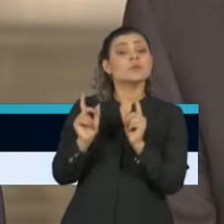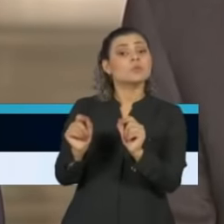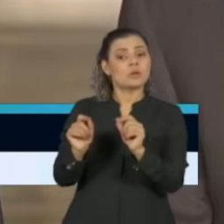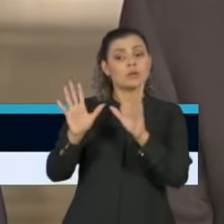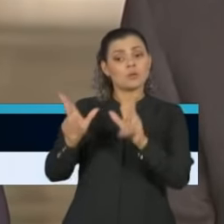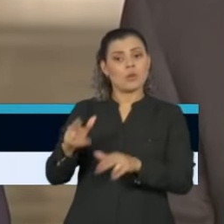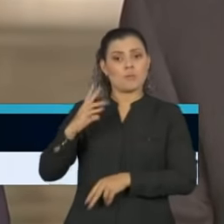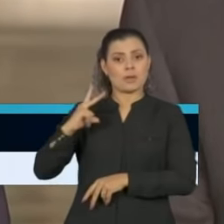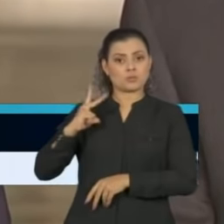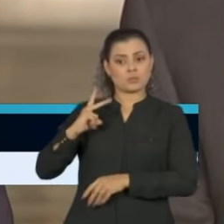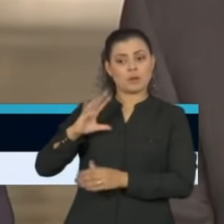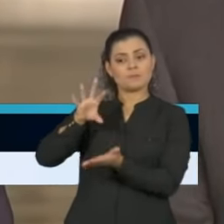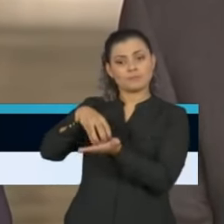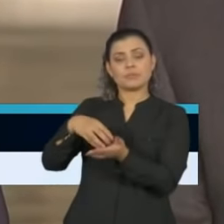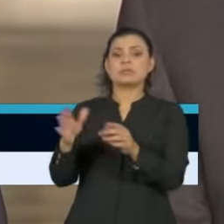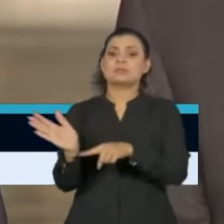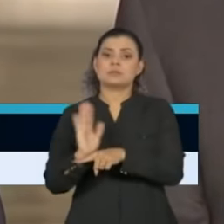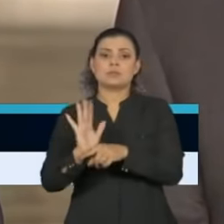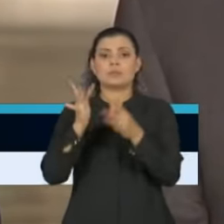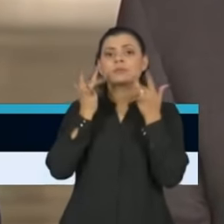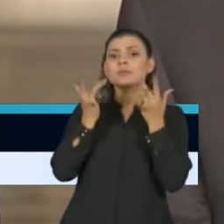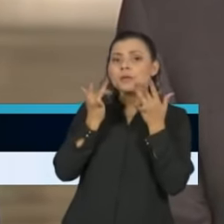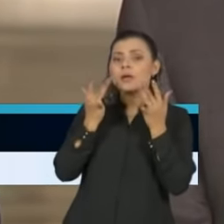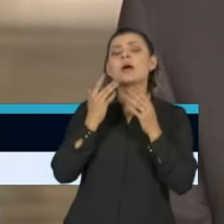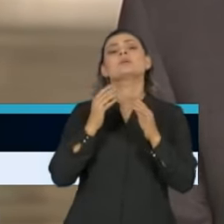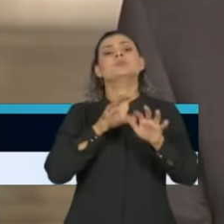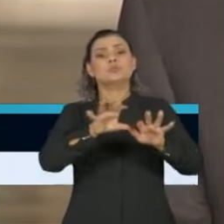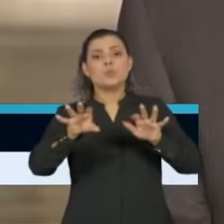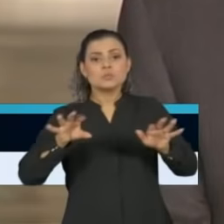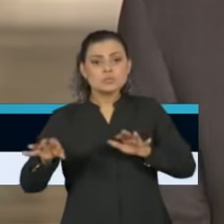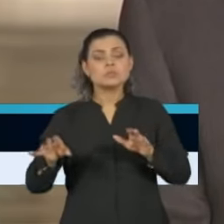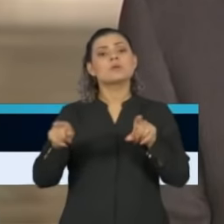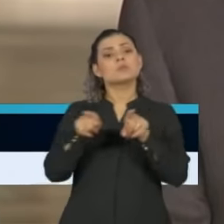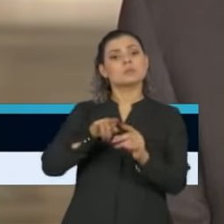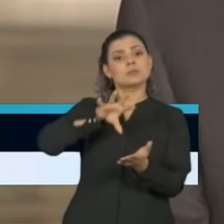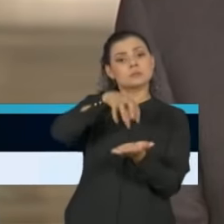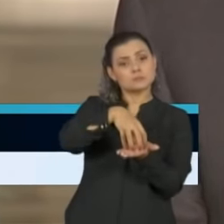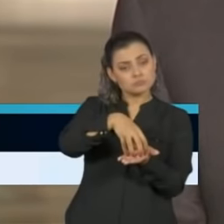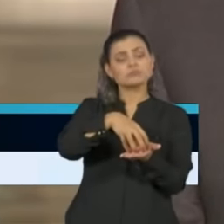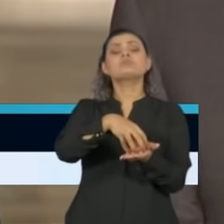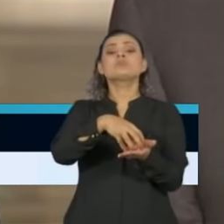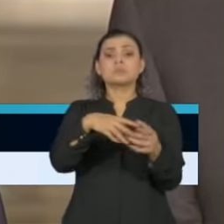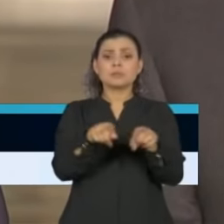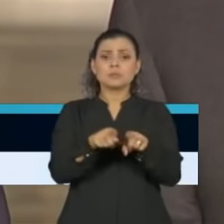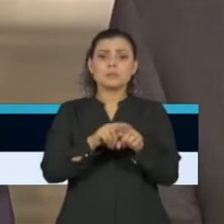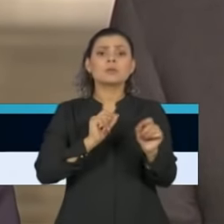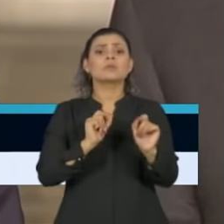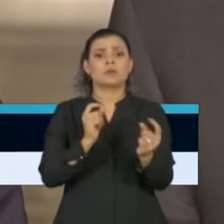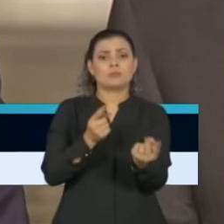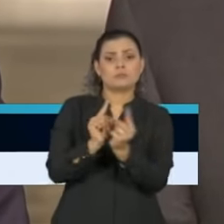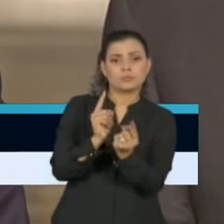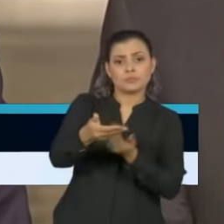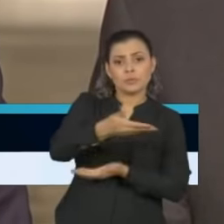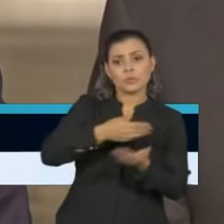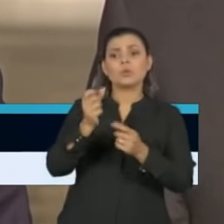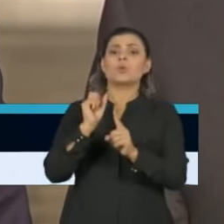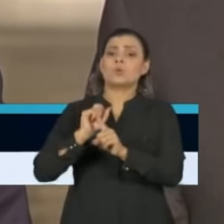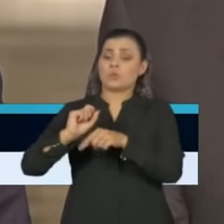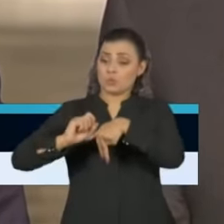setor privado. Cinemas, teatros, galerias, centros de exposições, centros de convivência